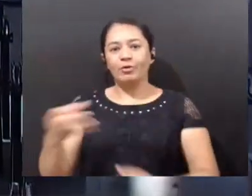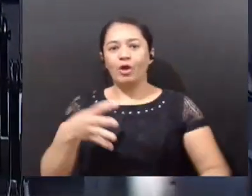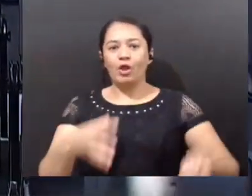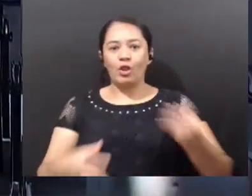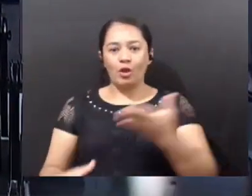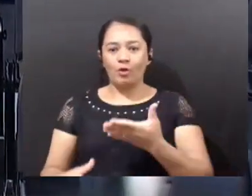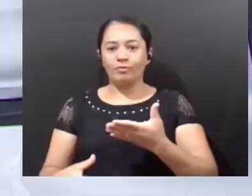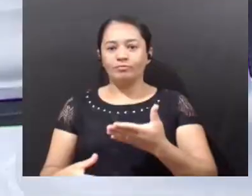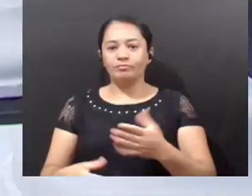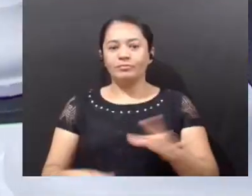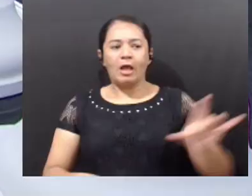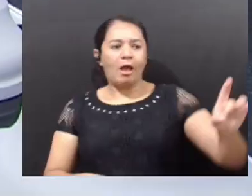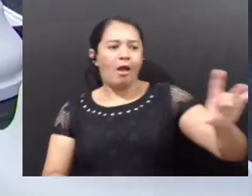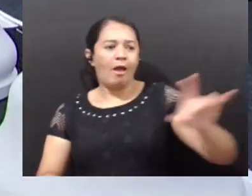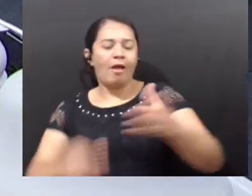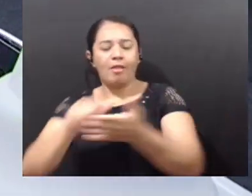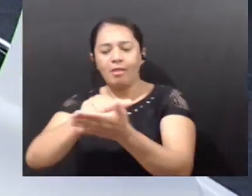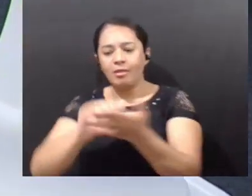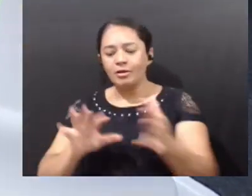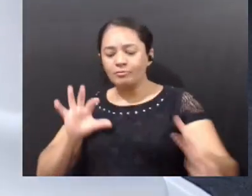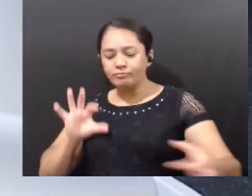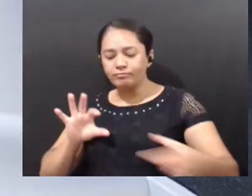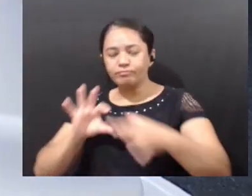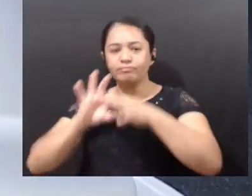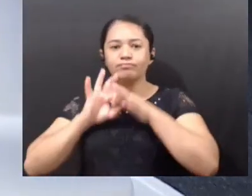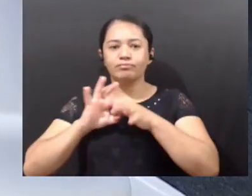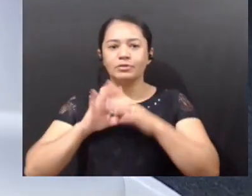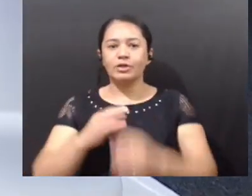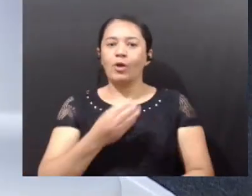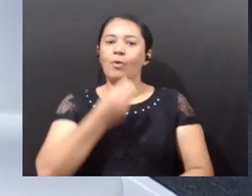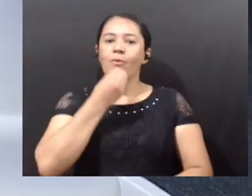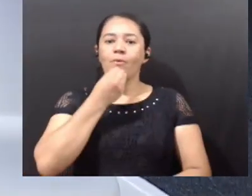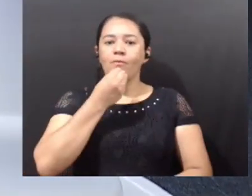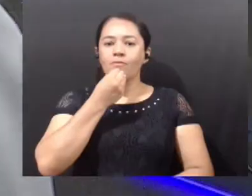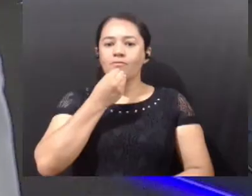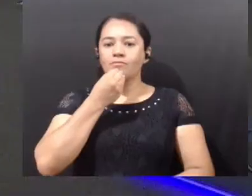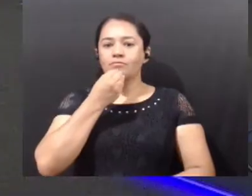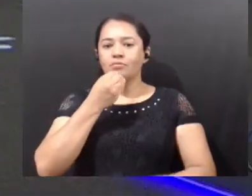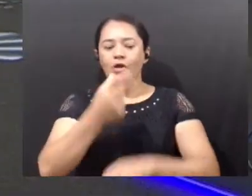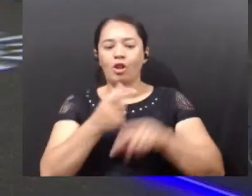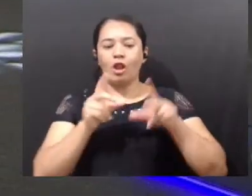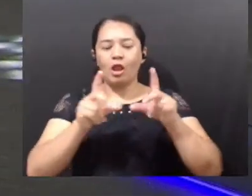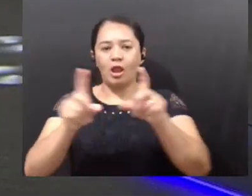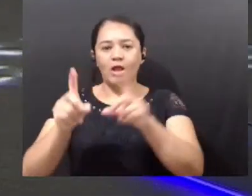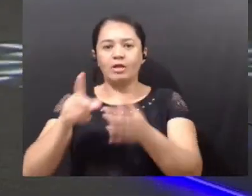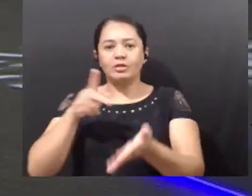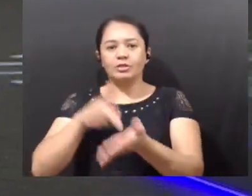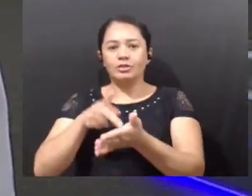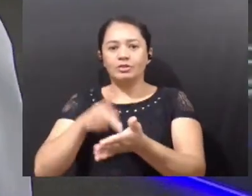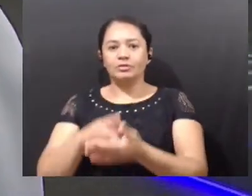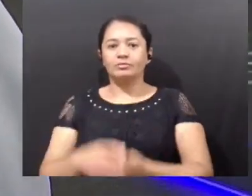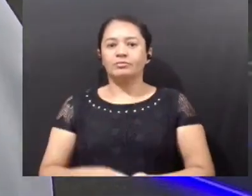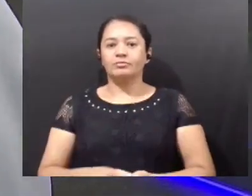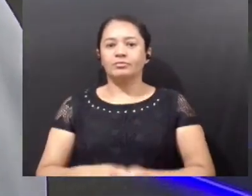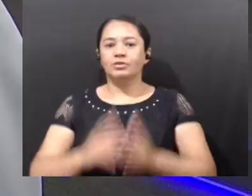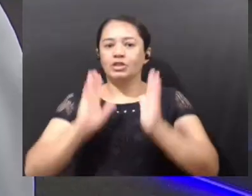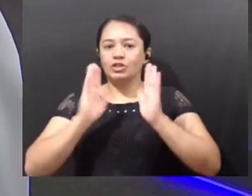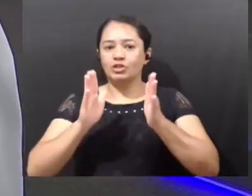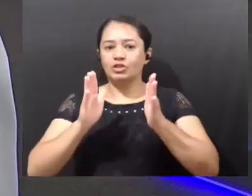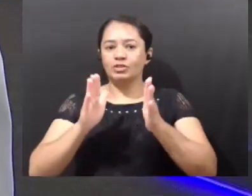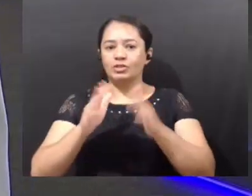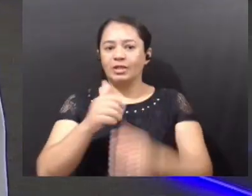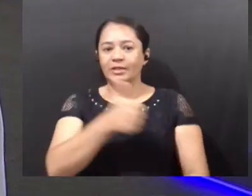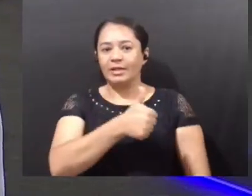atividade gera conexões e oportunidades comerciais reais. Pois é, já estamos na 11ª edição